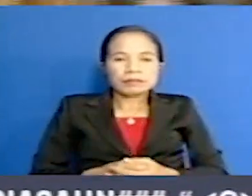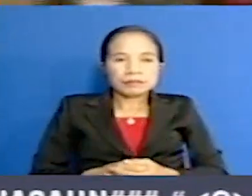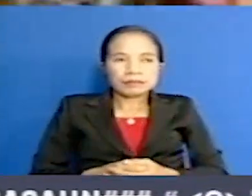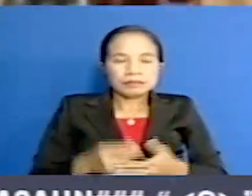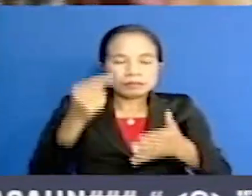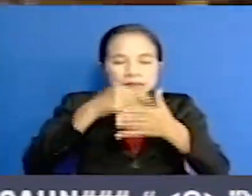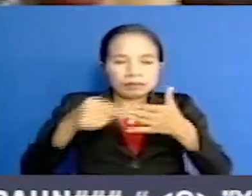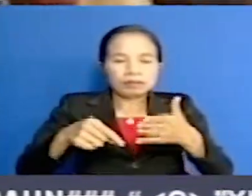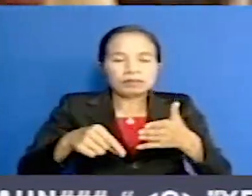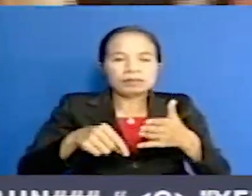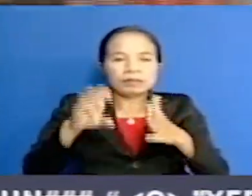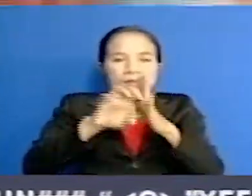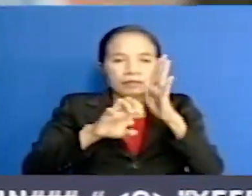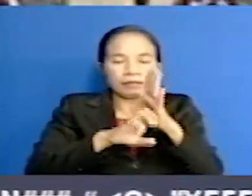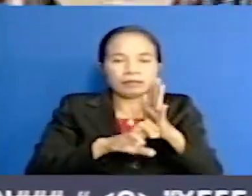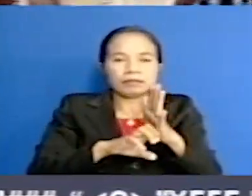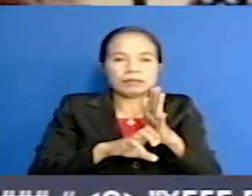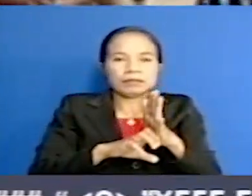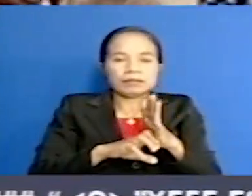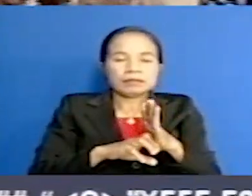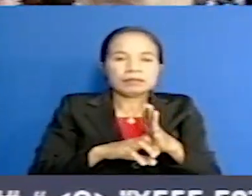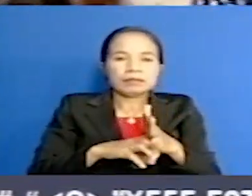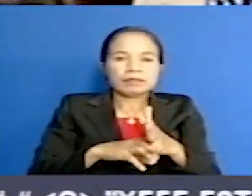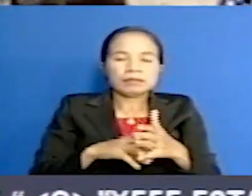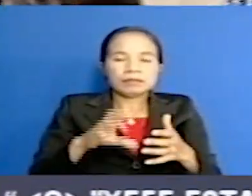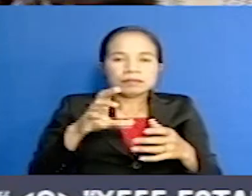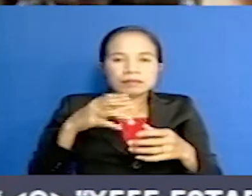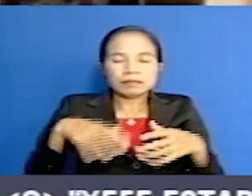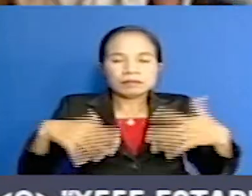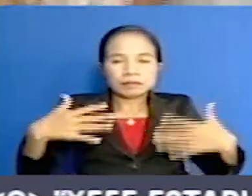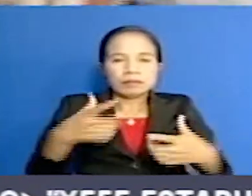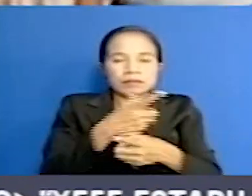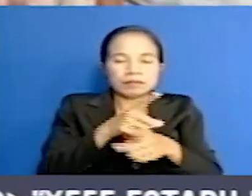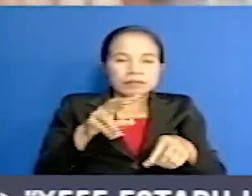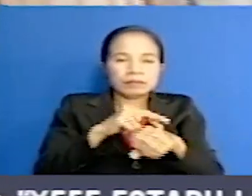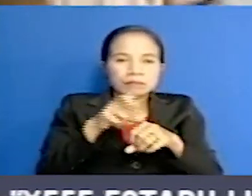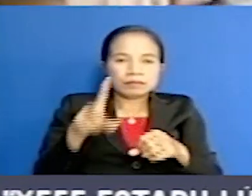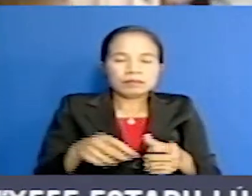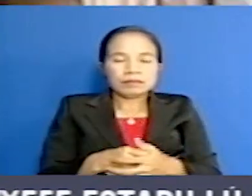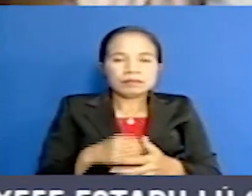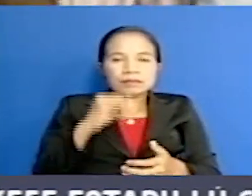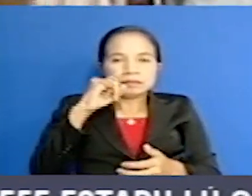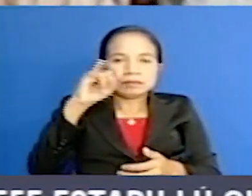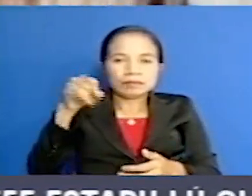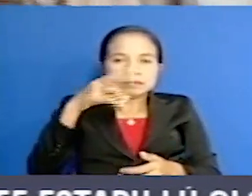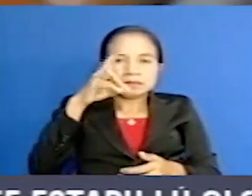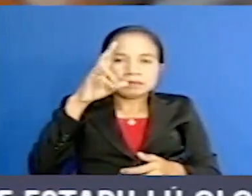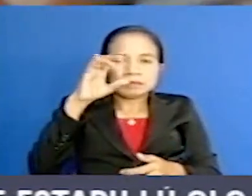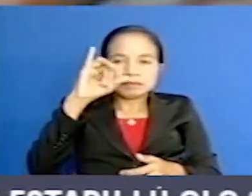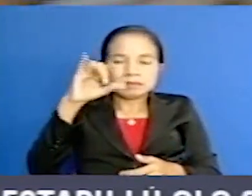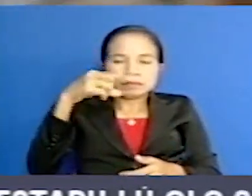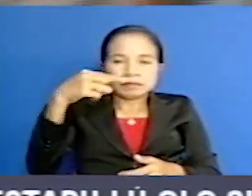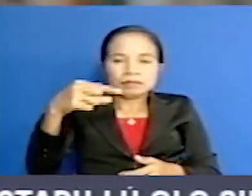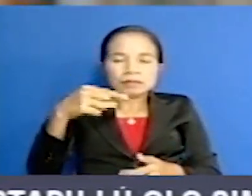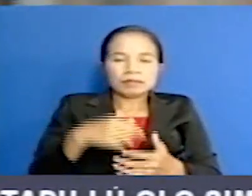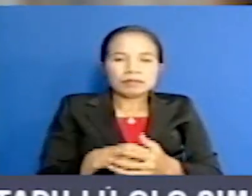Secretário do Estado para Assuntos Combatentes da Libertação Nacional Zilda Costa Monteiro Wansoro inaugura sábado né, uma ex-combatentes